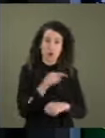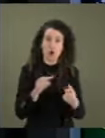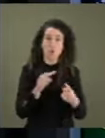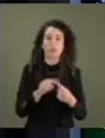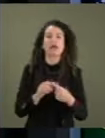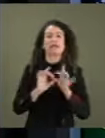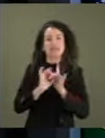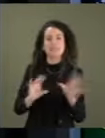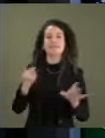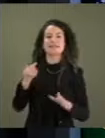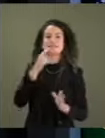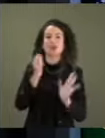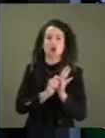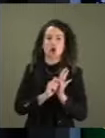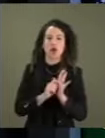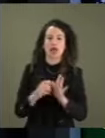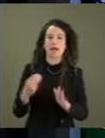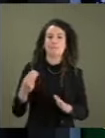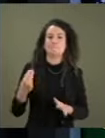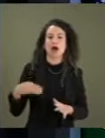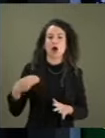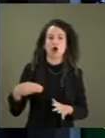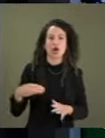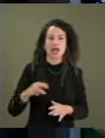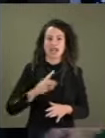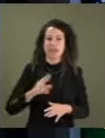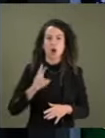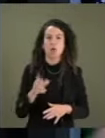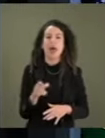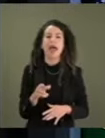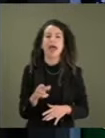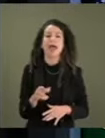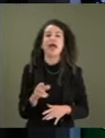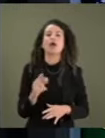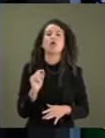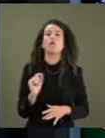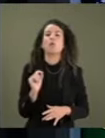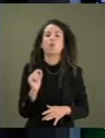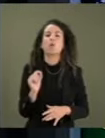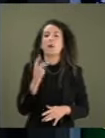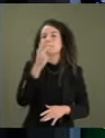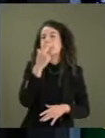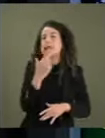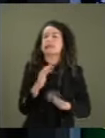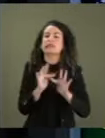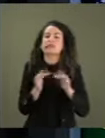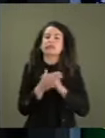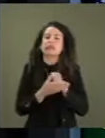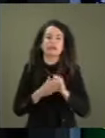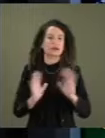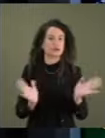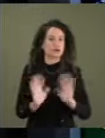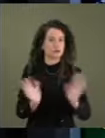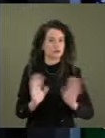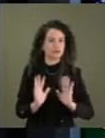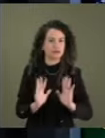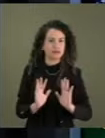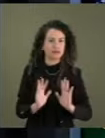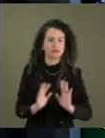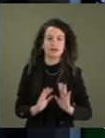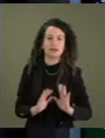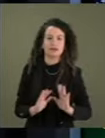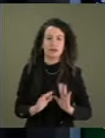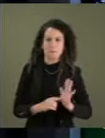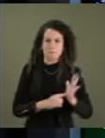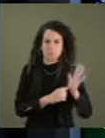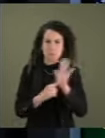dessa droga, da maconha, que não é nada inofensiva. Querem glamorizar a maconha. Depois de